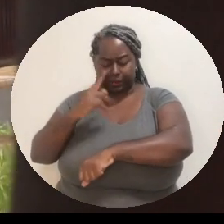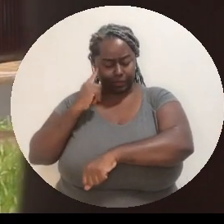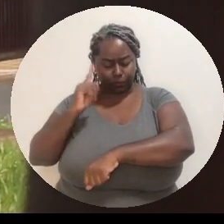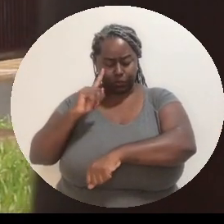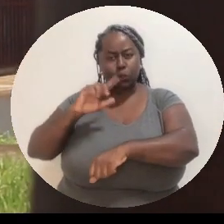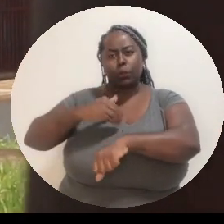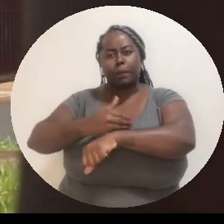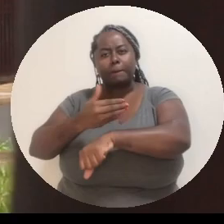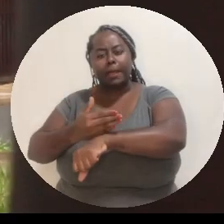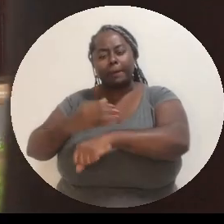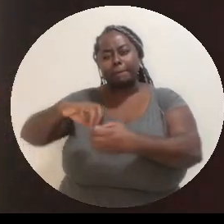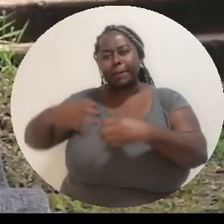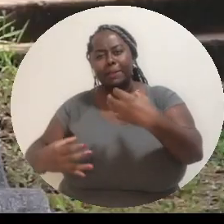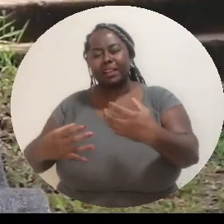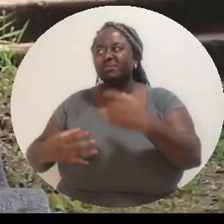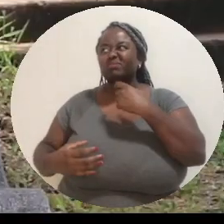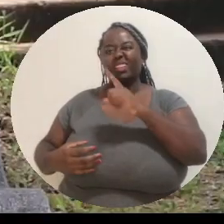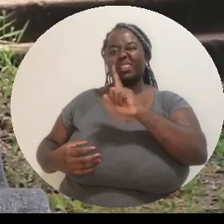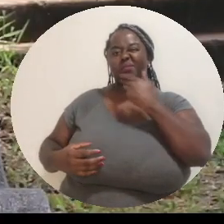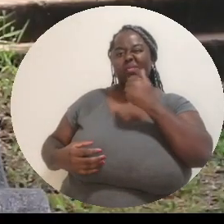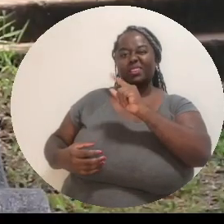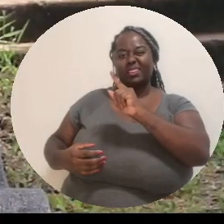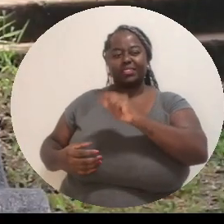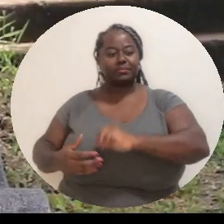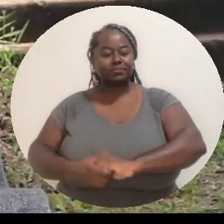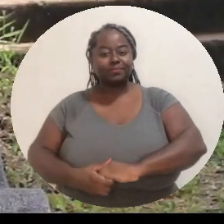derrubando bolinhas é no final. Oi, Rafa.